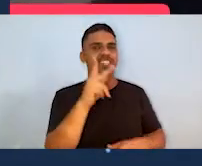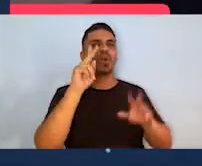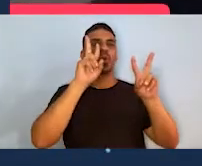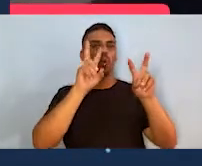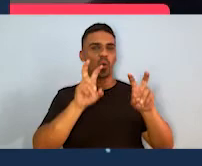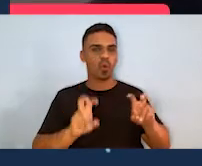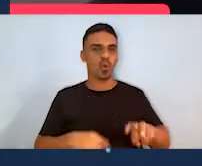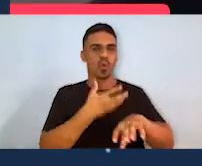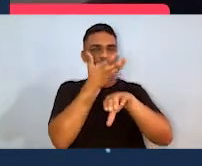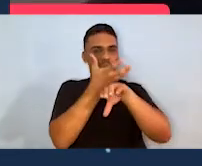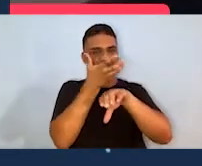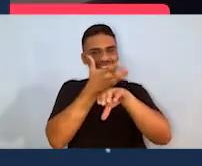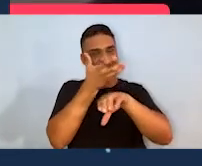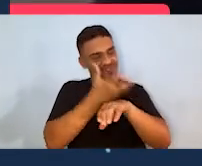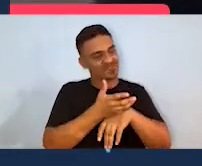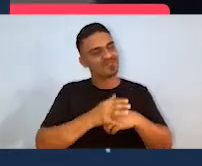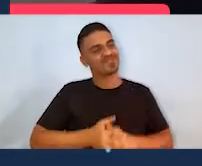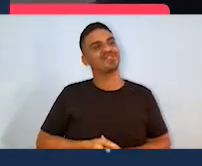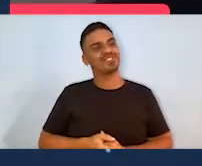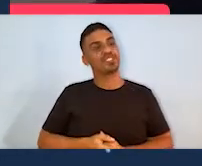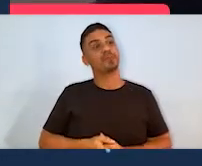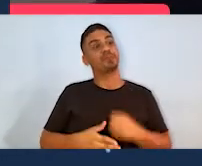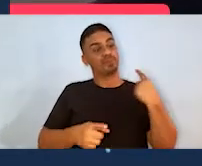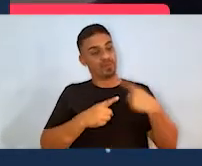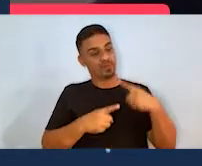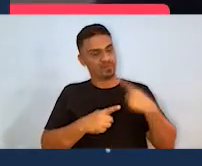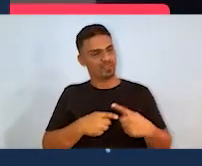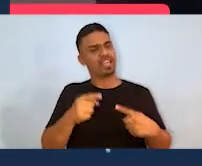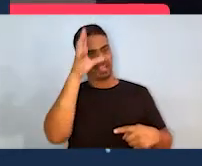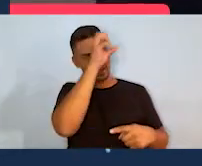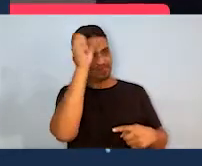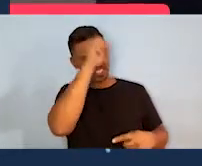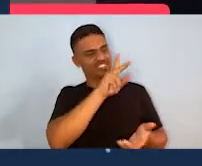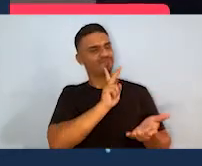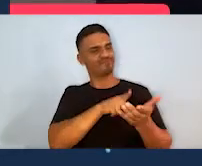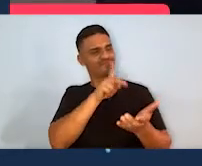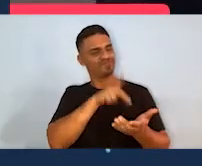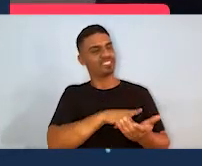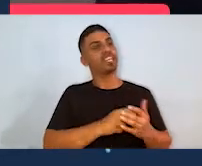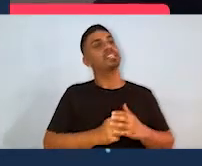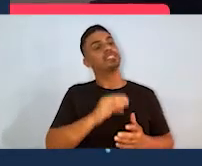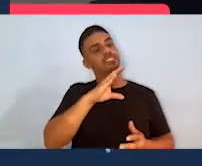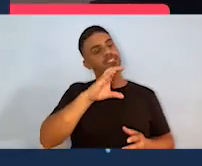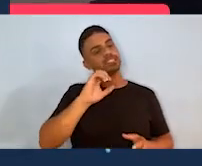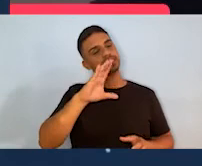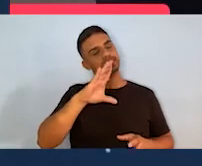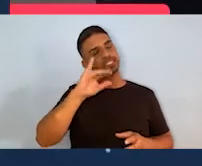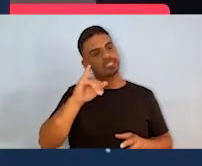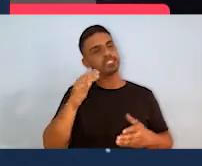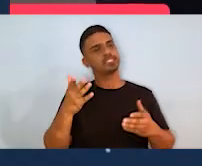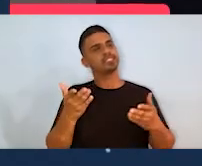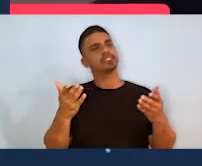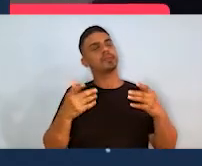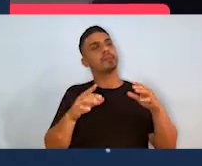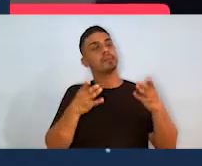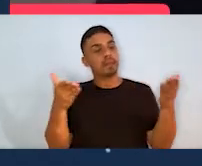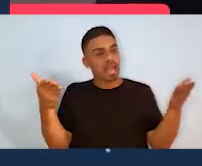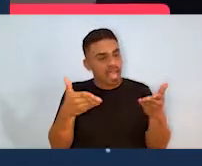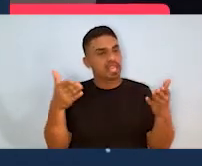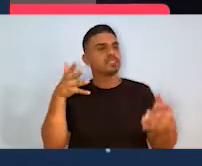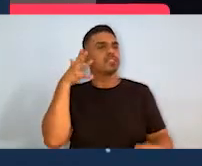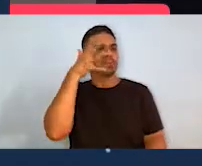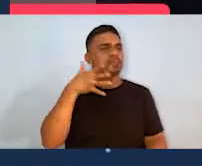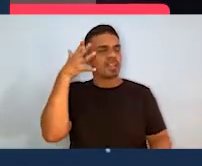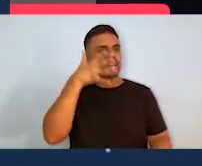conteúdo. Eu que agradeço vocês, gente. Ok, a gente aprendeu bastante. Ceci, eu acredito que para